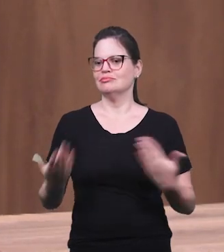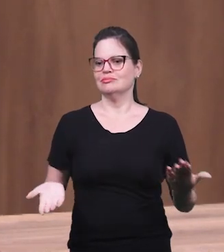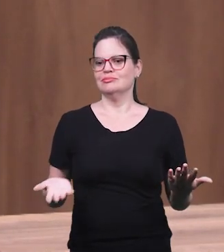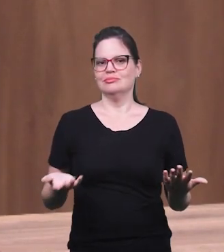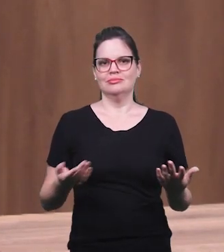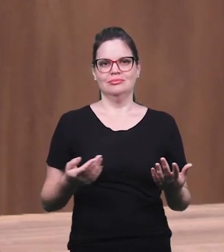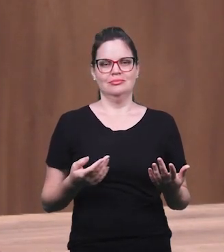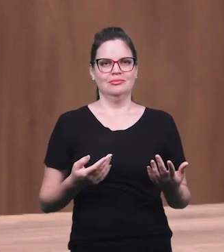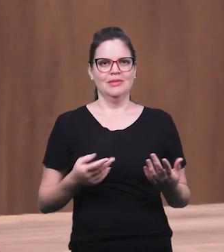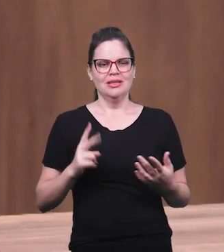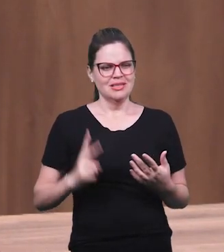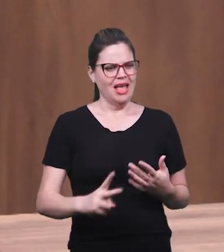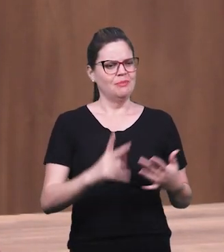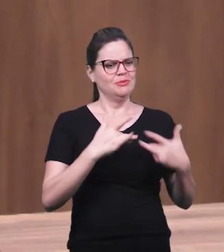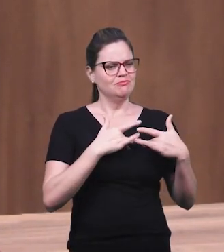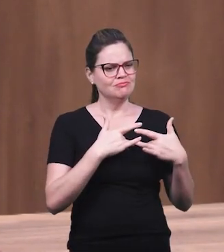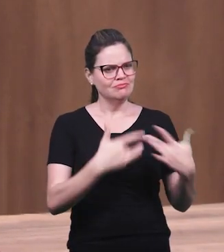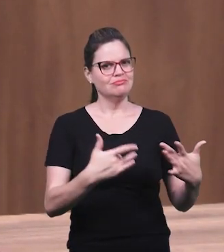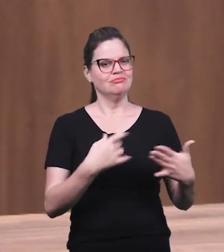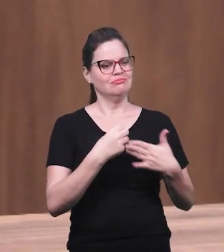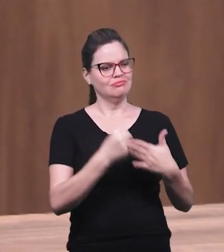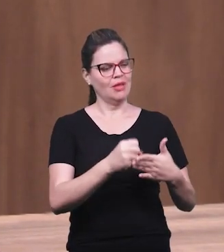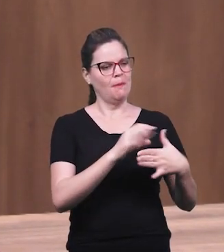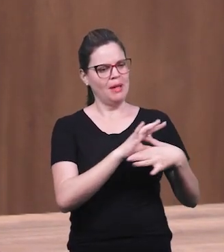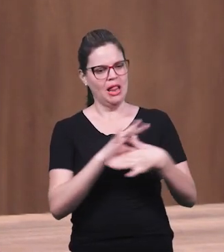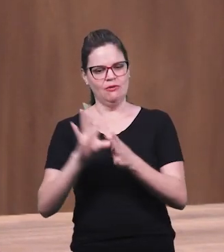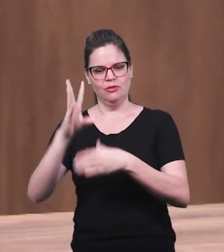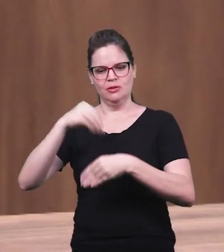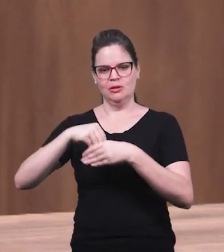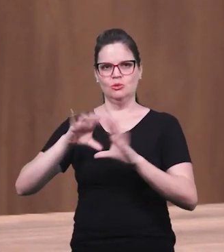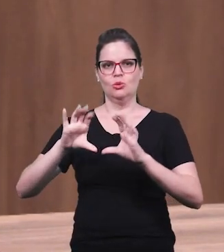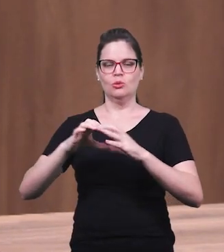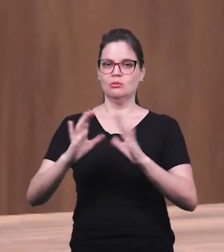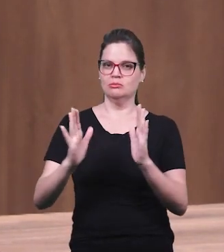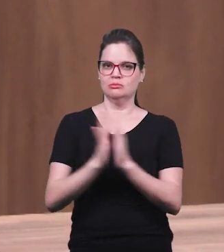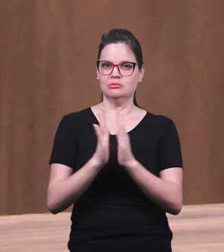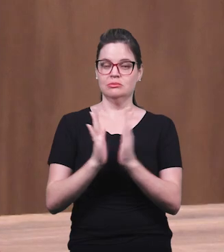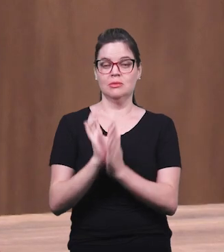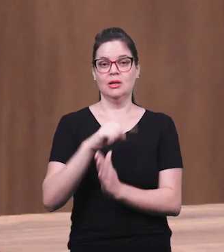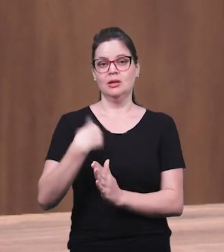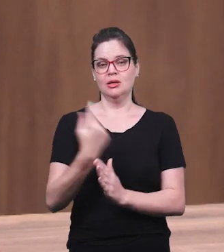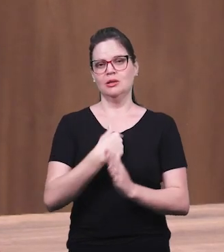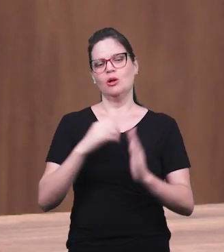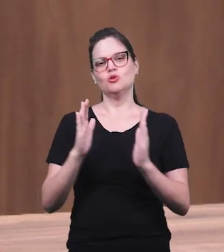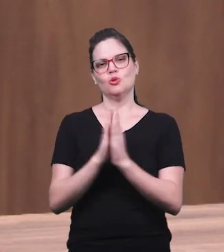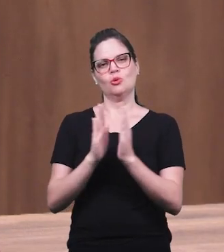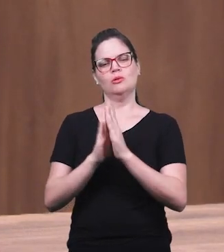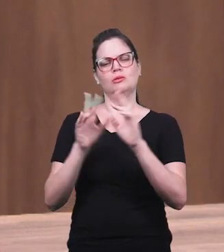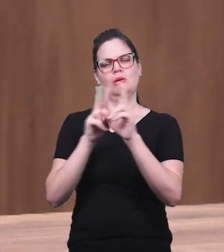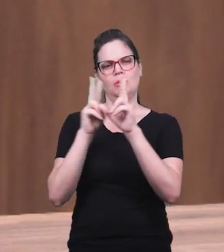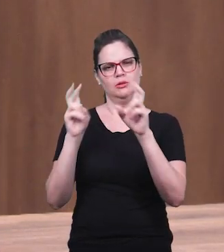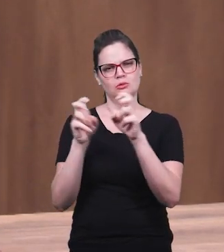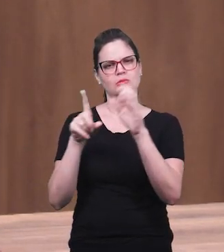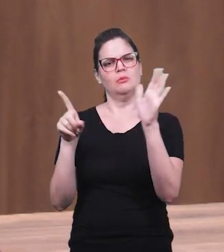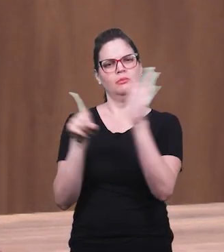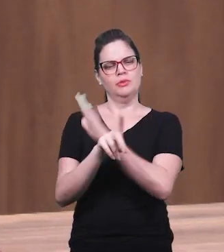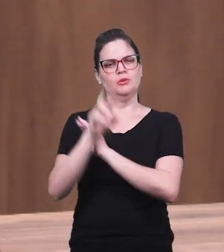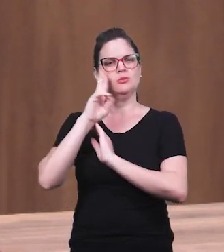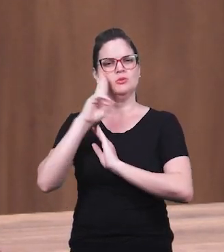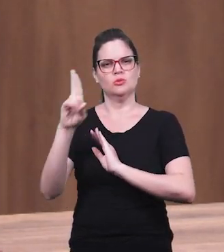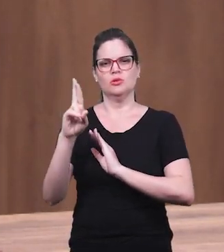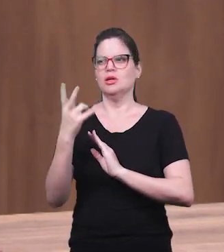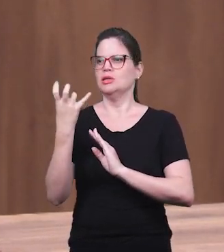presteza, né, me levou ao grupo de intercessão e nós então oramos nesse assunto, não é? Se eu